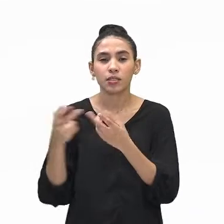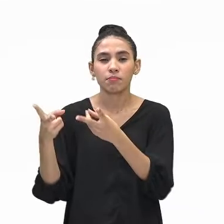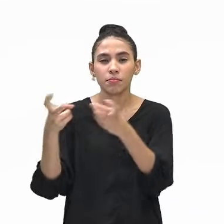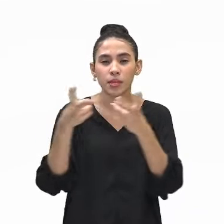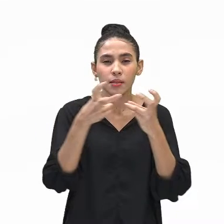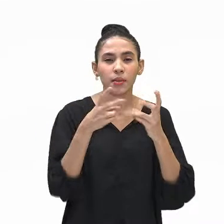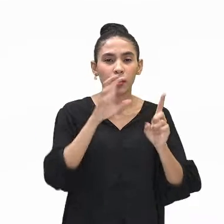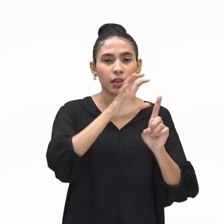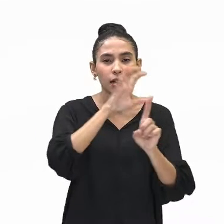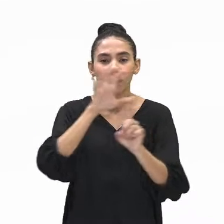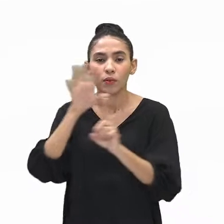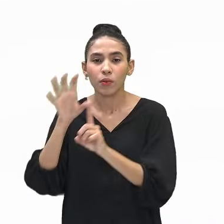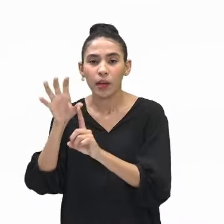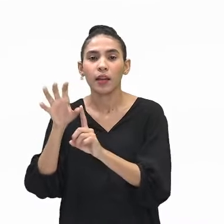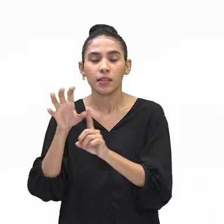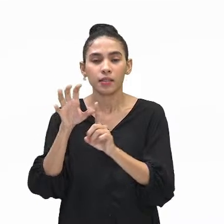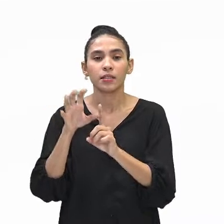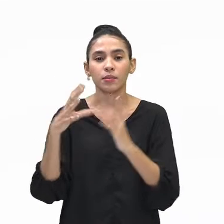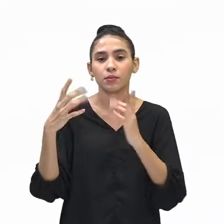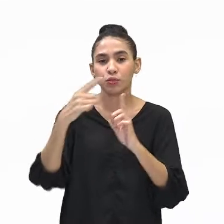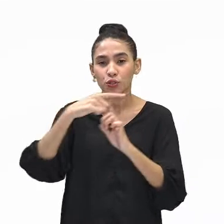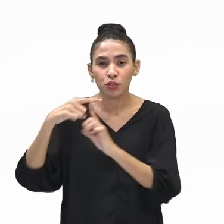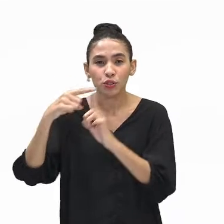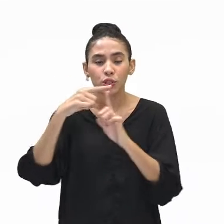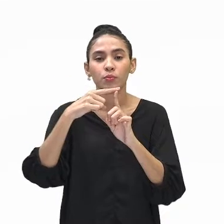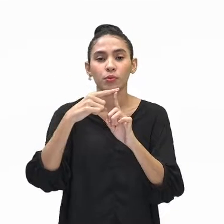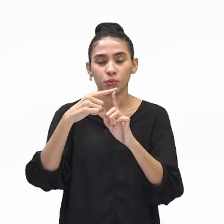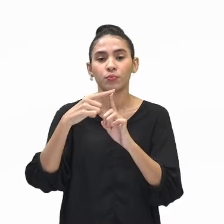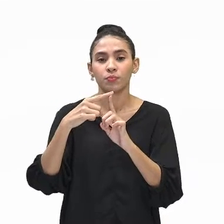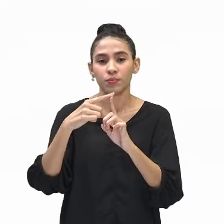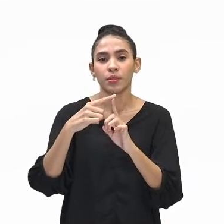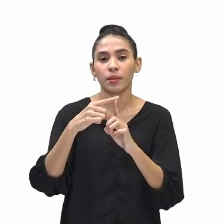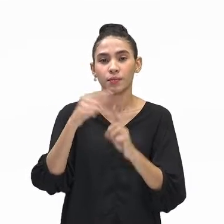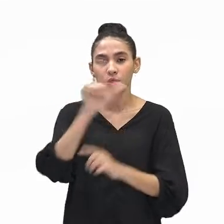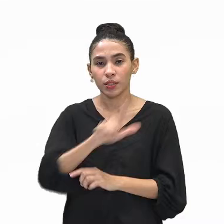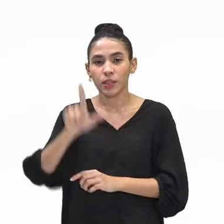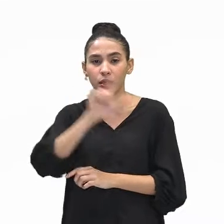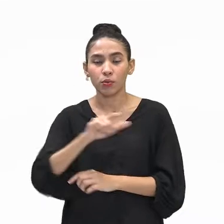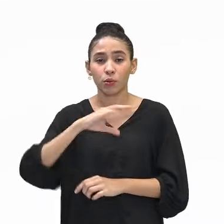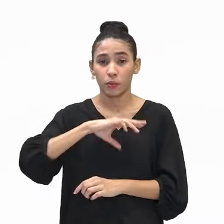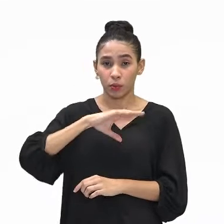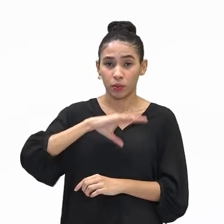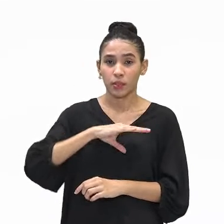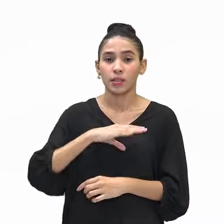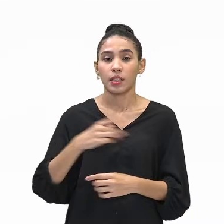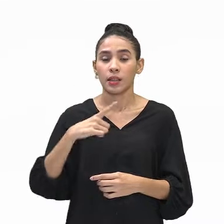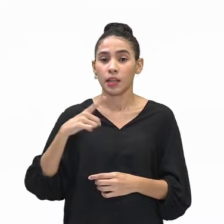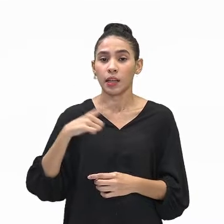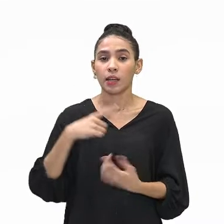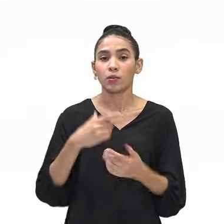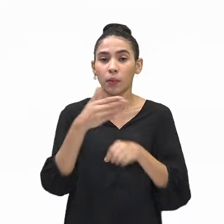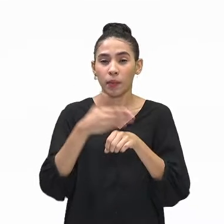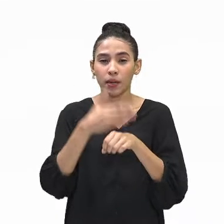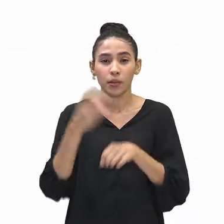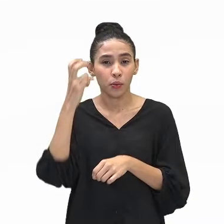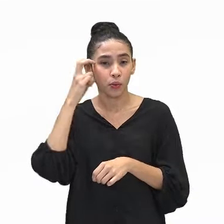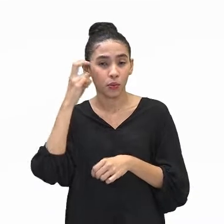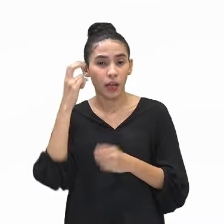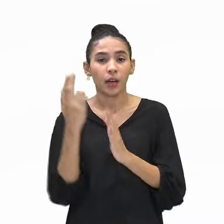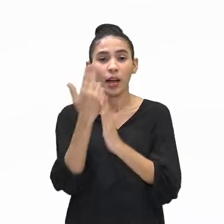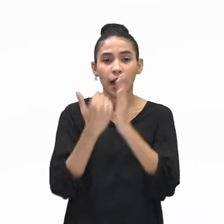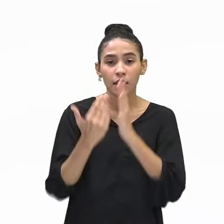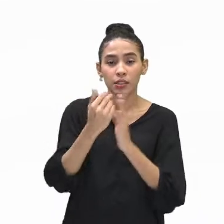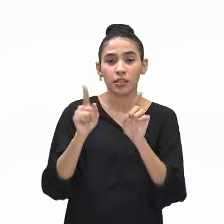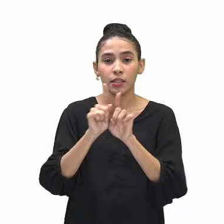dos modelos ocidentais com destaque para a literatura portuguesa, a partir das práticas culturais, artísticas e verbais